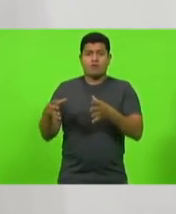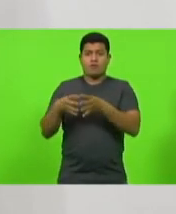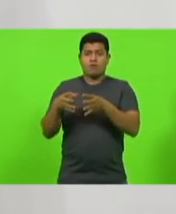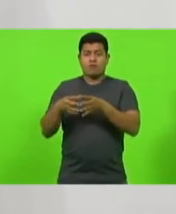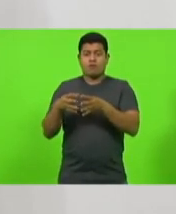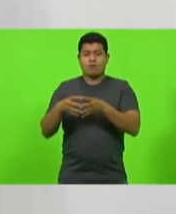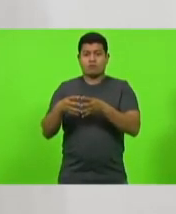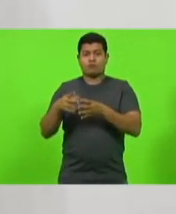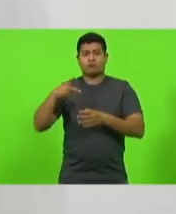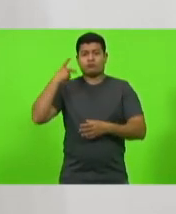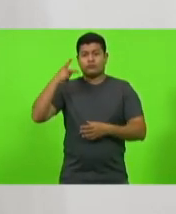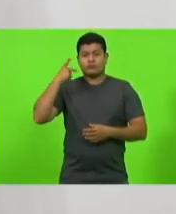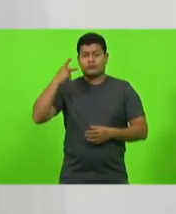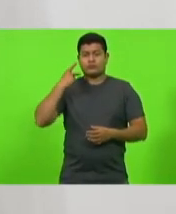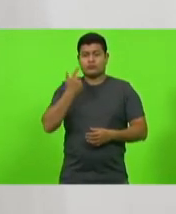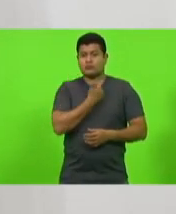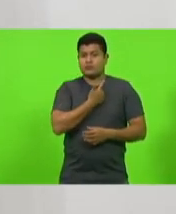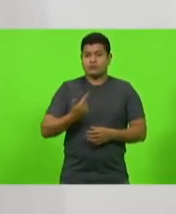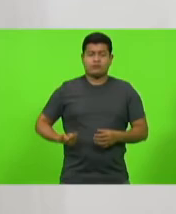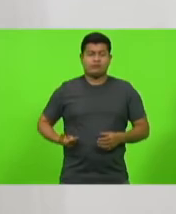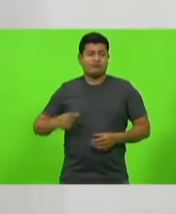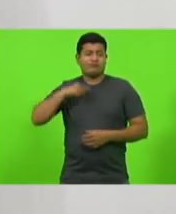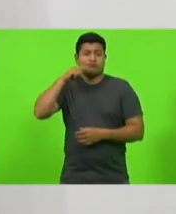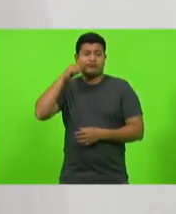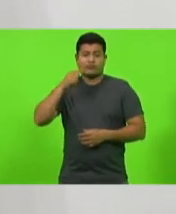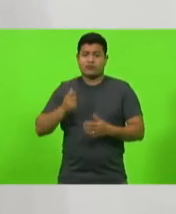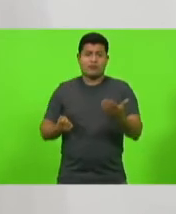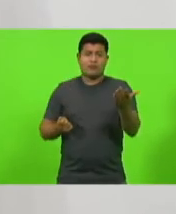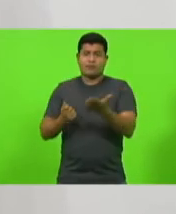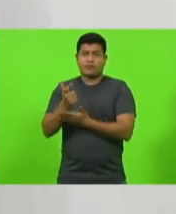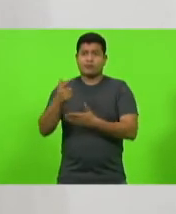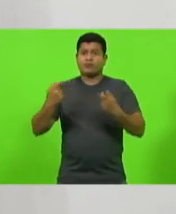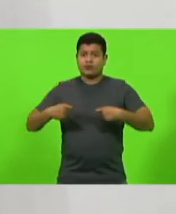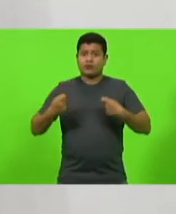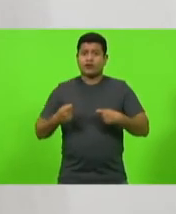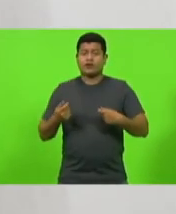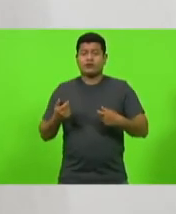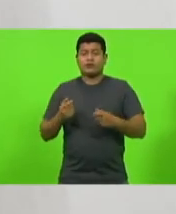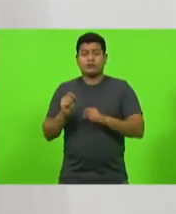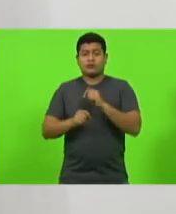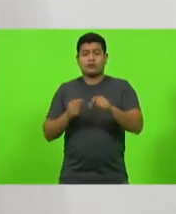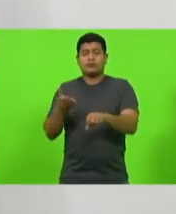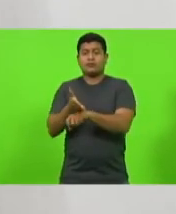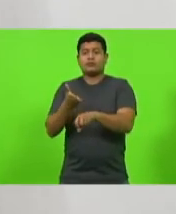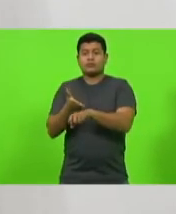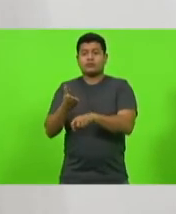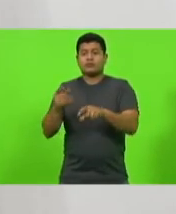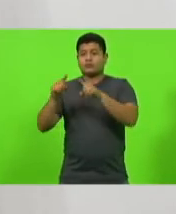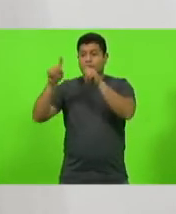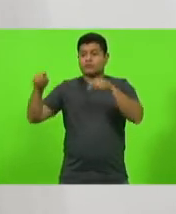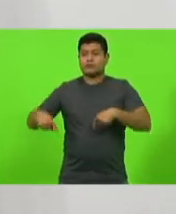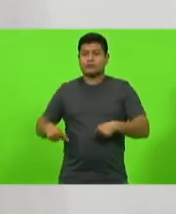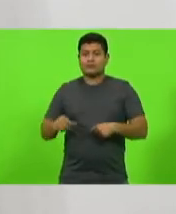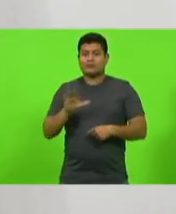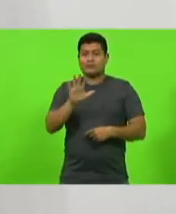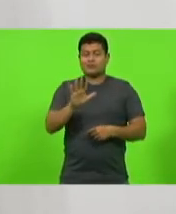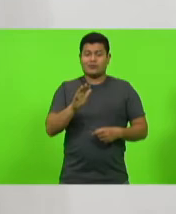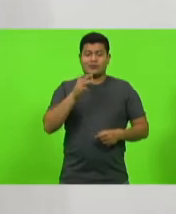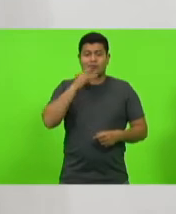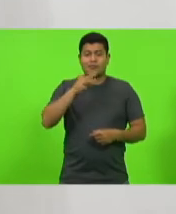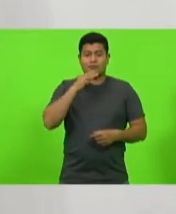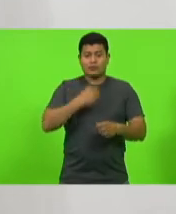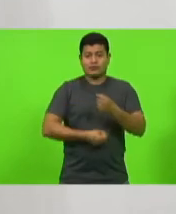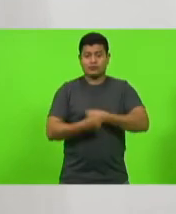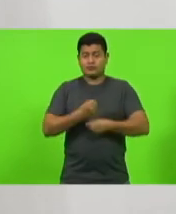uma compra, é necessário também envolvimento de servidores que lá trabalhavam. Pois bem, em março de